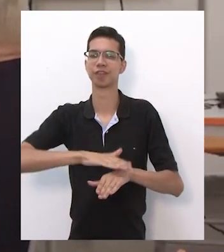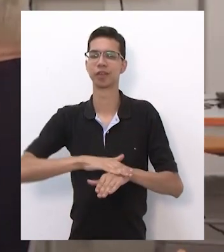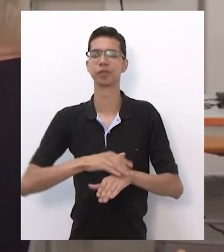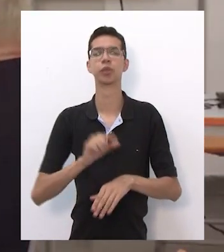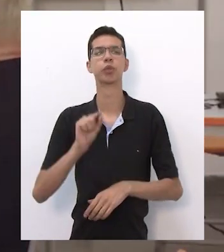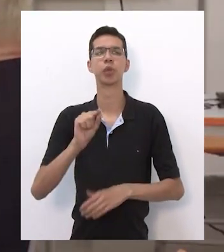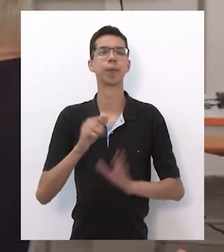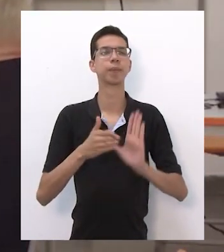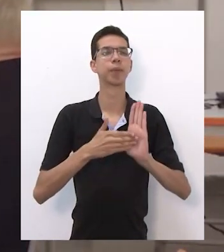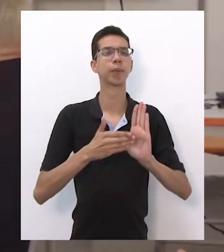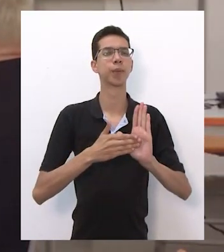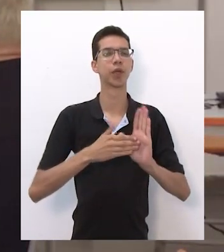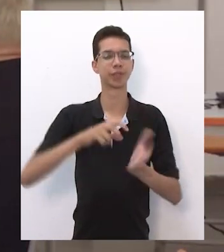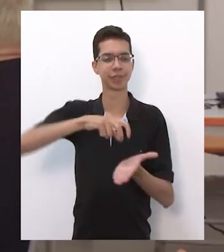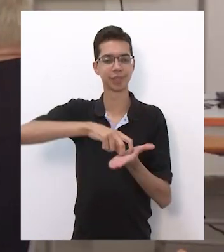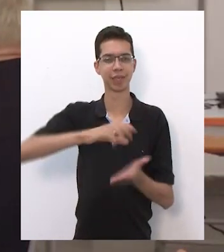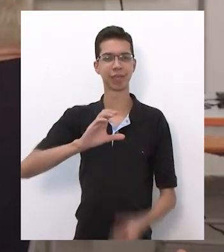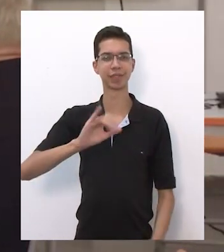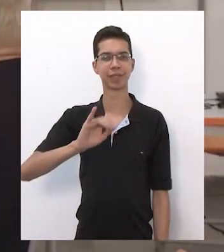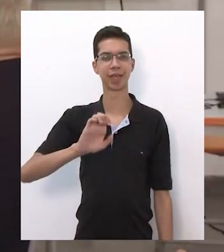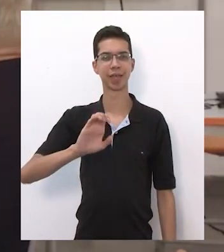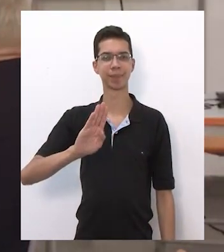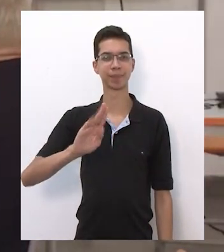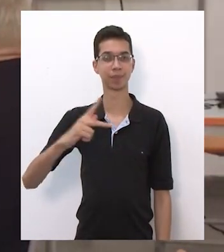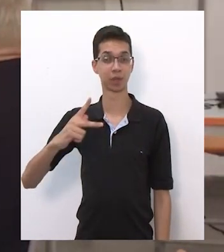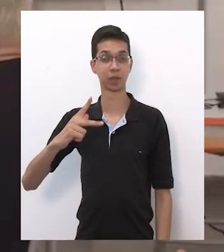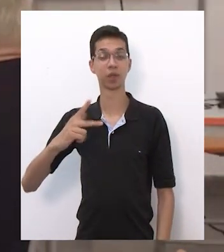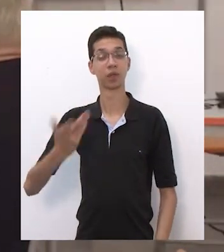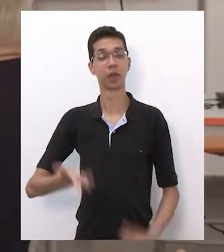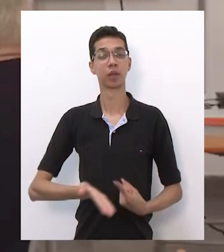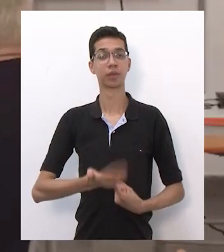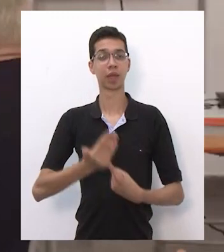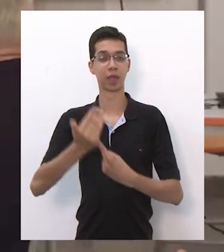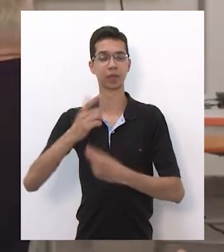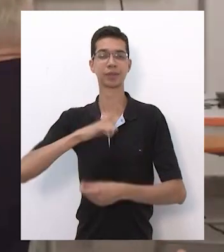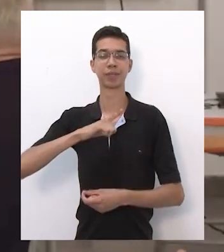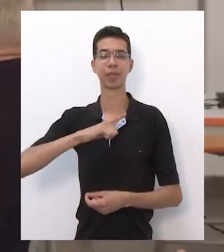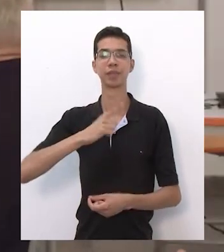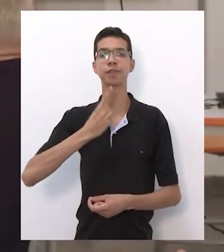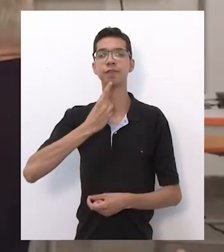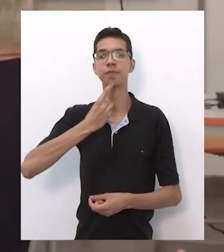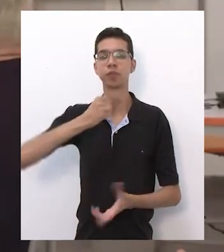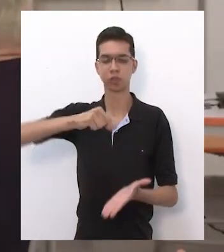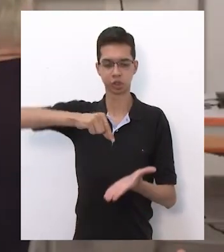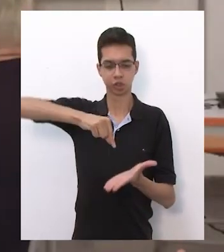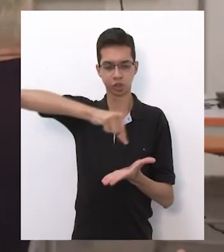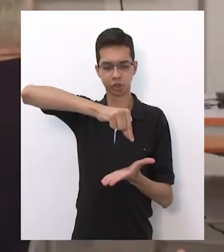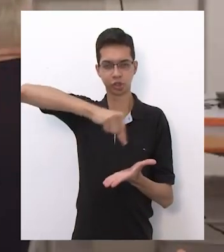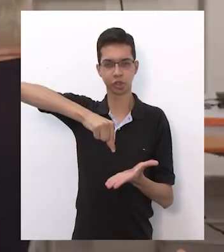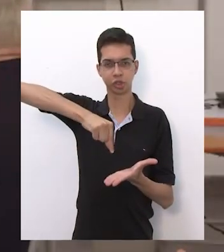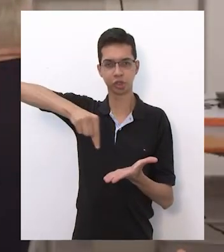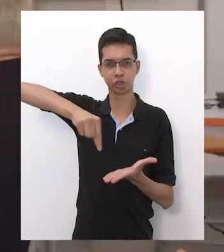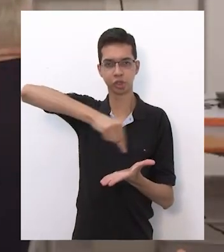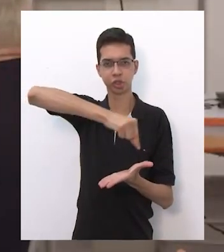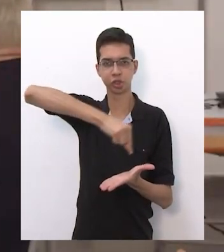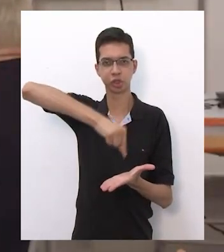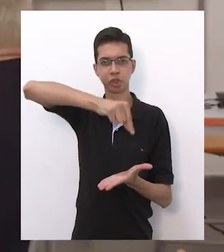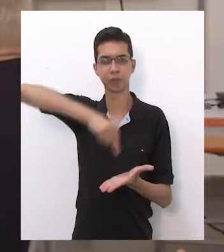oferecer tecnologia de ponta para vocês, oferecer cortadora laser, impressora 3D, mas a gente sabe